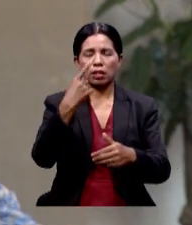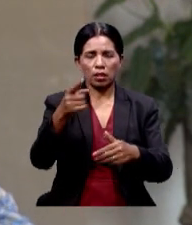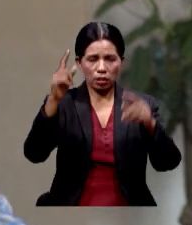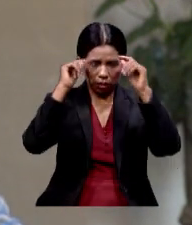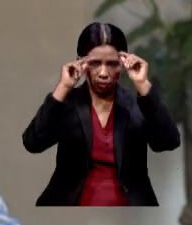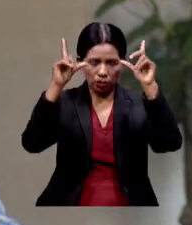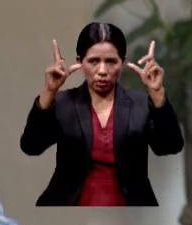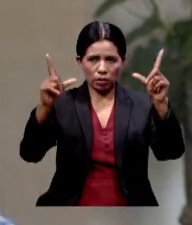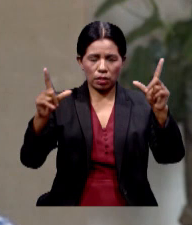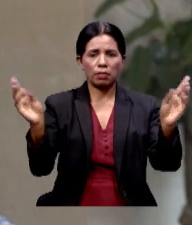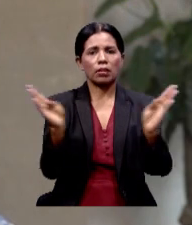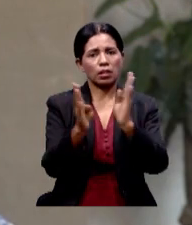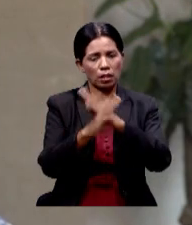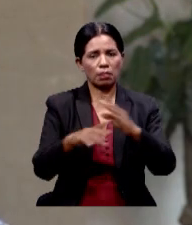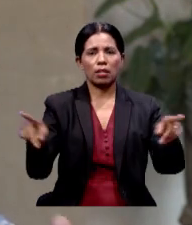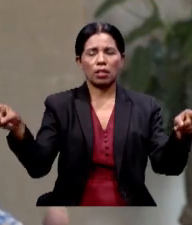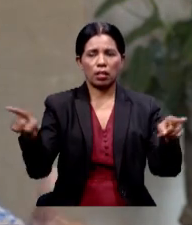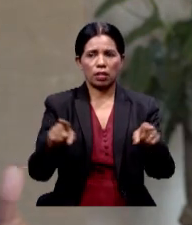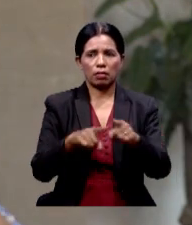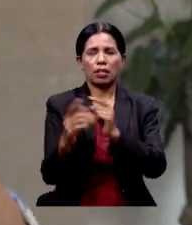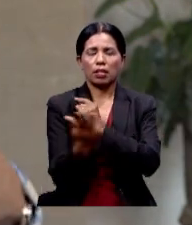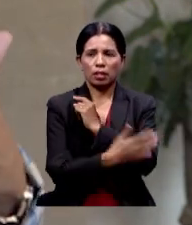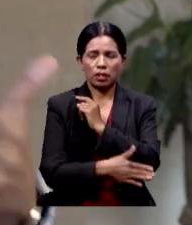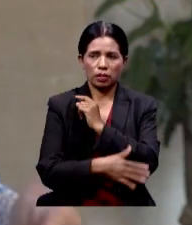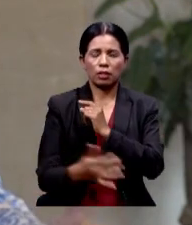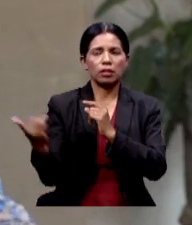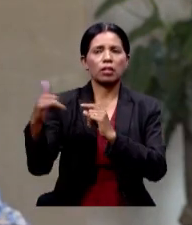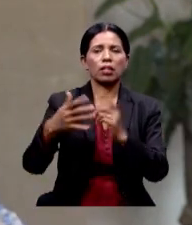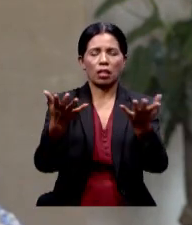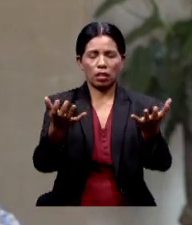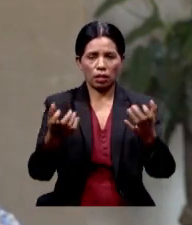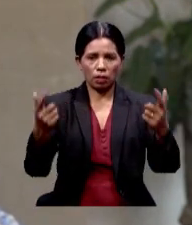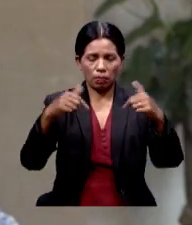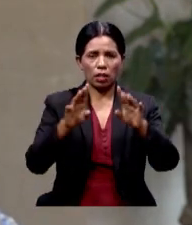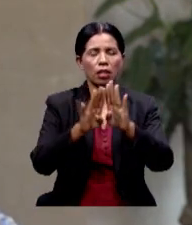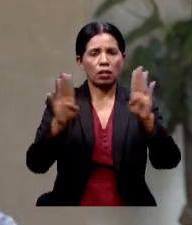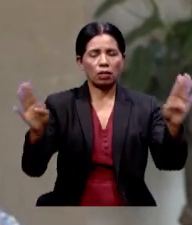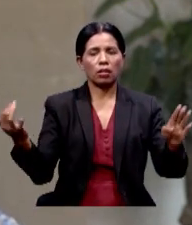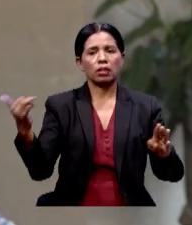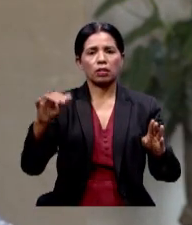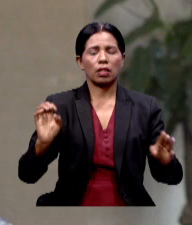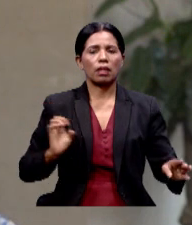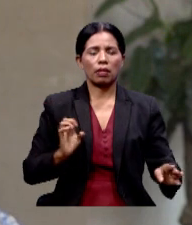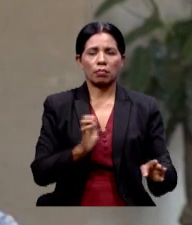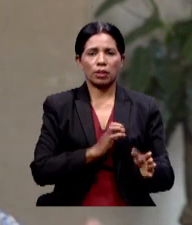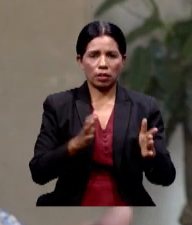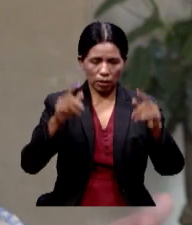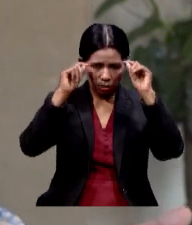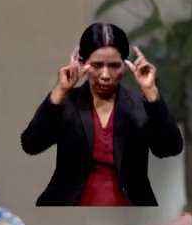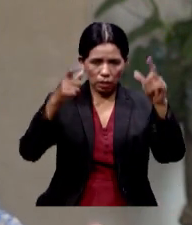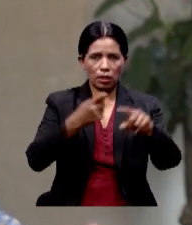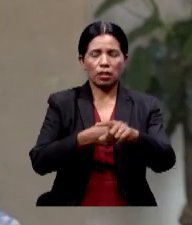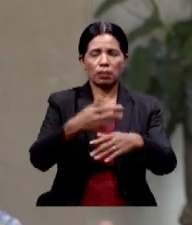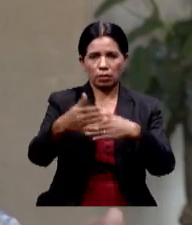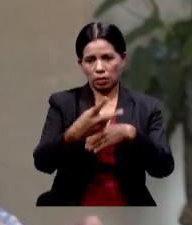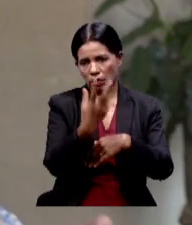Timor-Leste, se saia nessa país de Anbe, que será a cara mais louca ser na embaixada e a Timor-Leste e a tempo barra que nilaram. E também